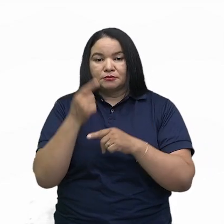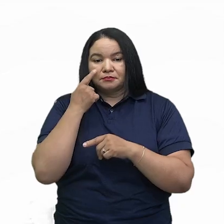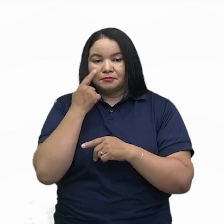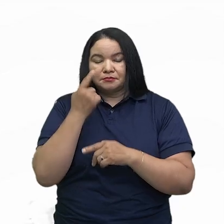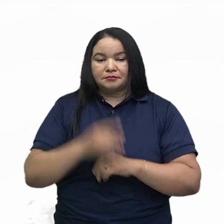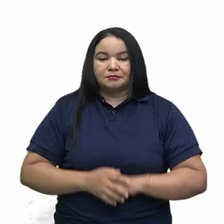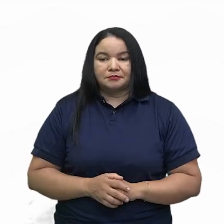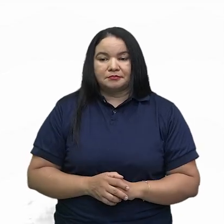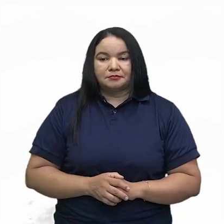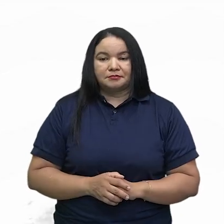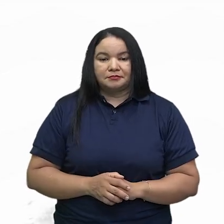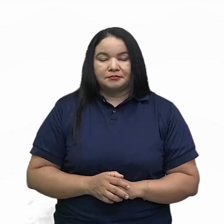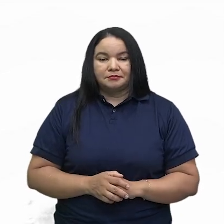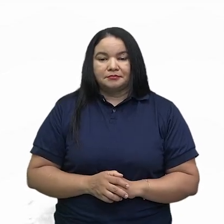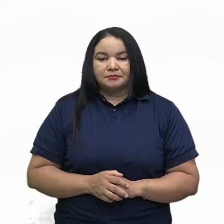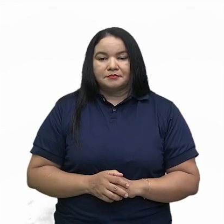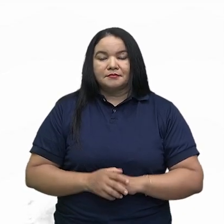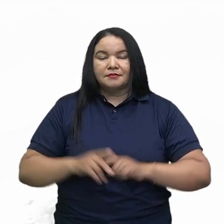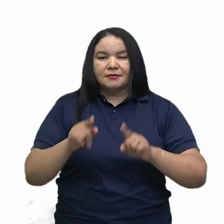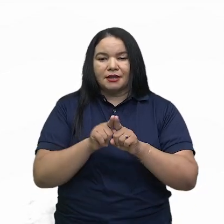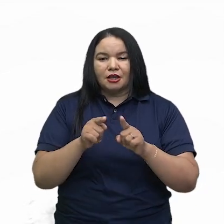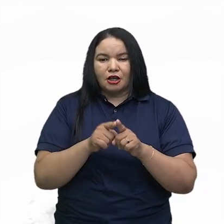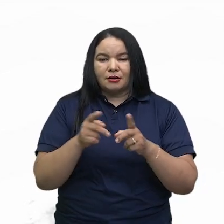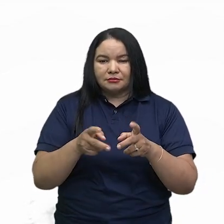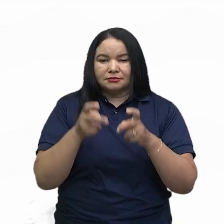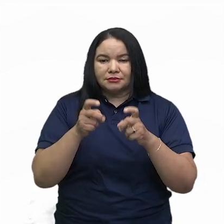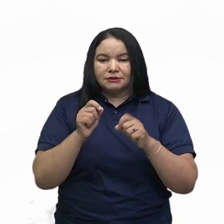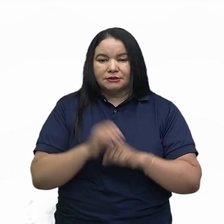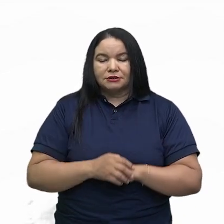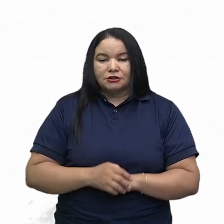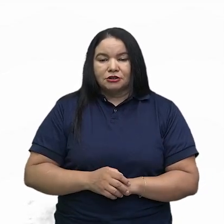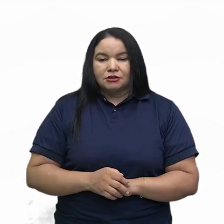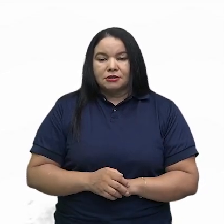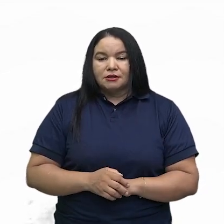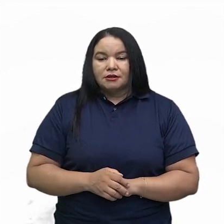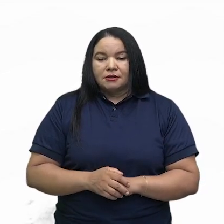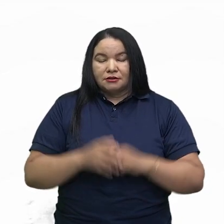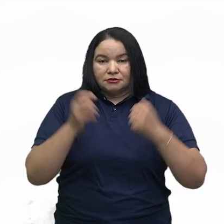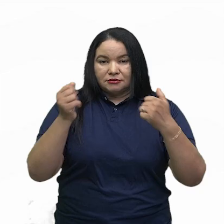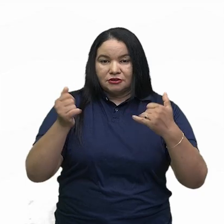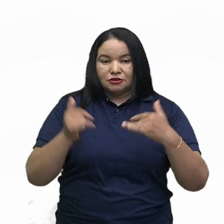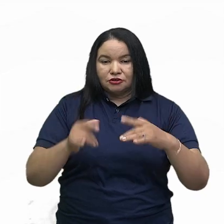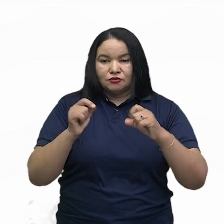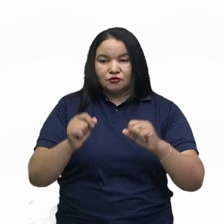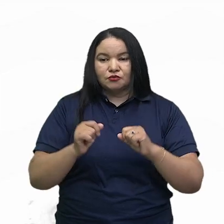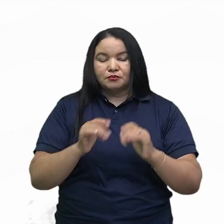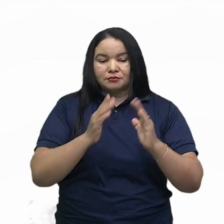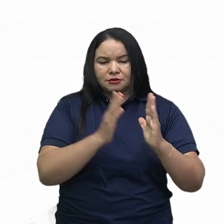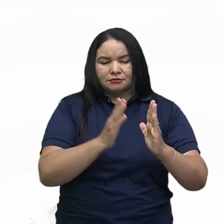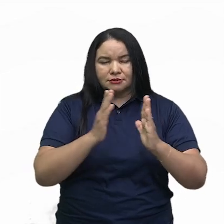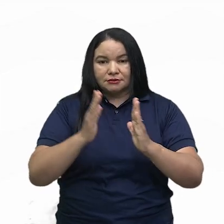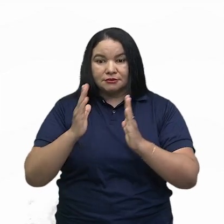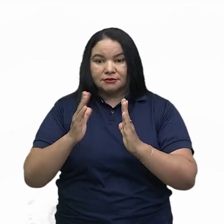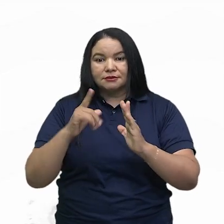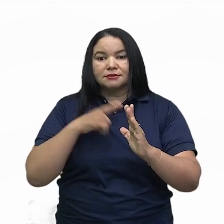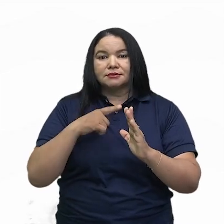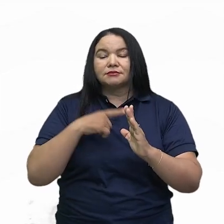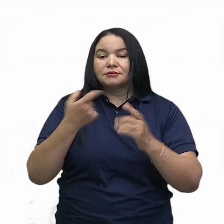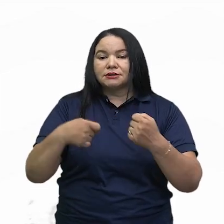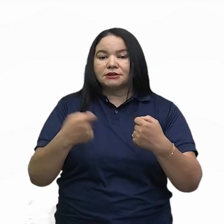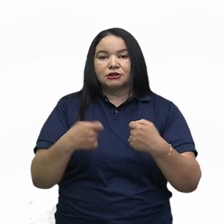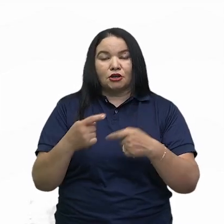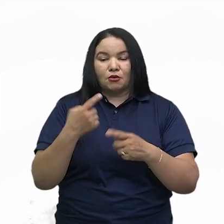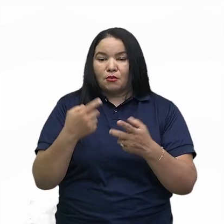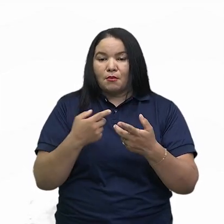só, quando a gente avança, a gente vai perceber que quando falamos dessa distinção, é porque ele tem que ser